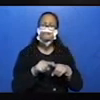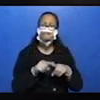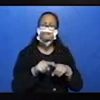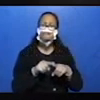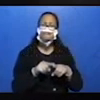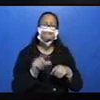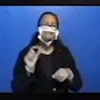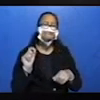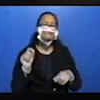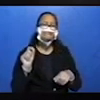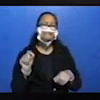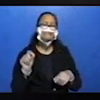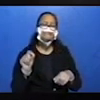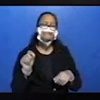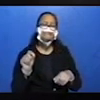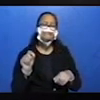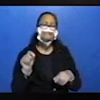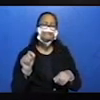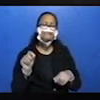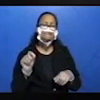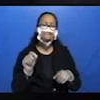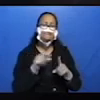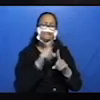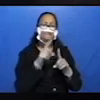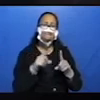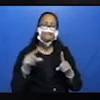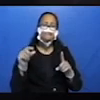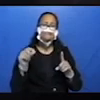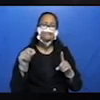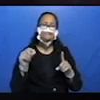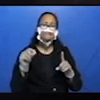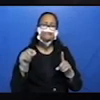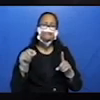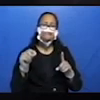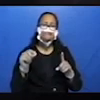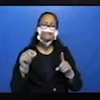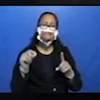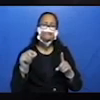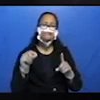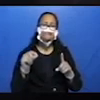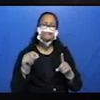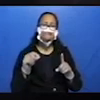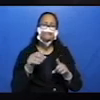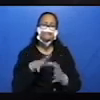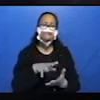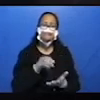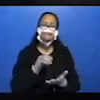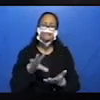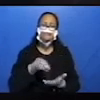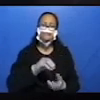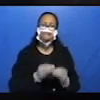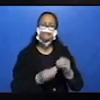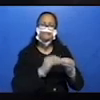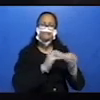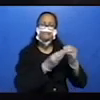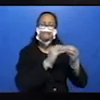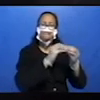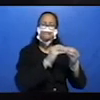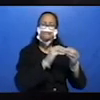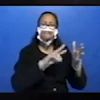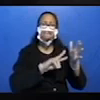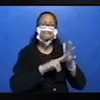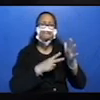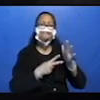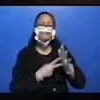o que sai das folhas no processo da fotossíntese. Coloca aqui. O que significa